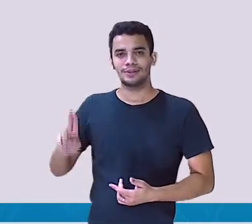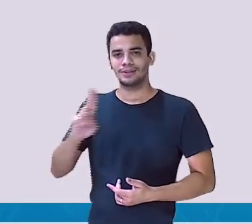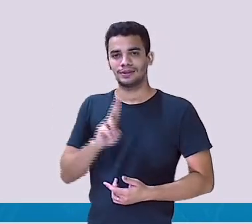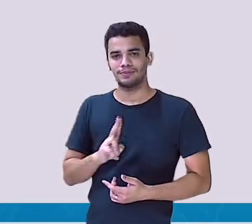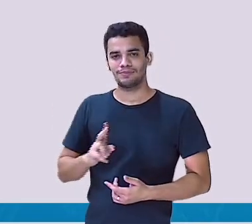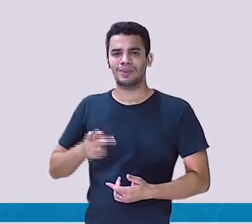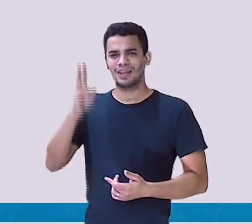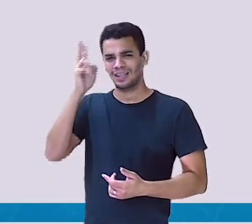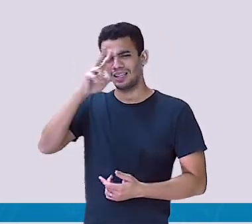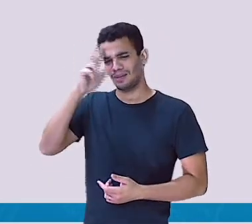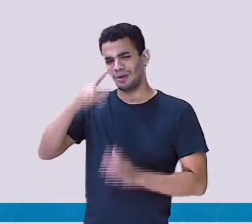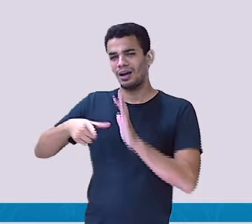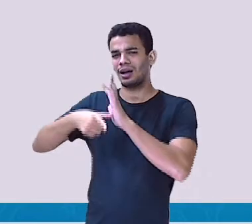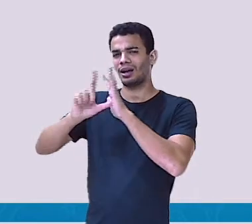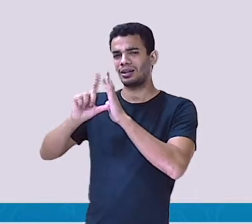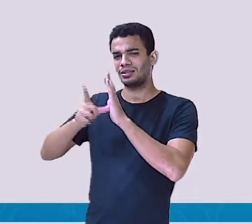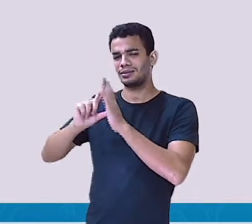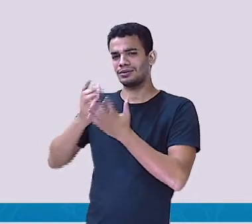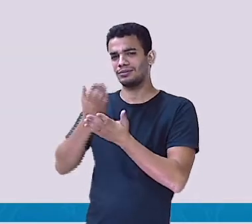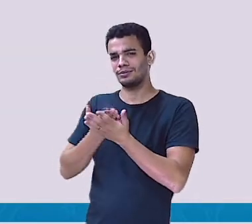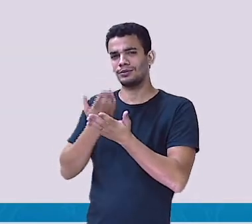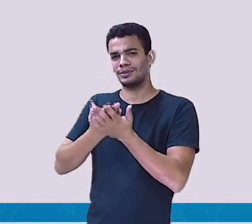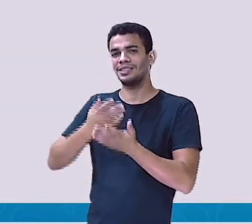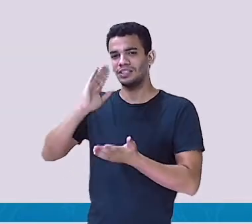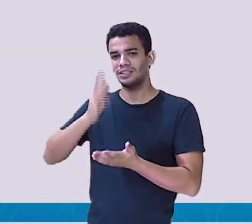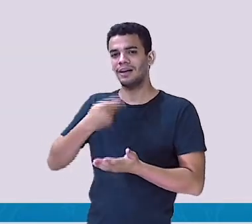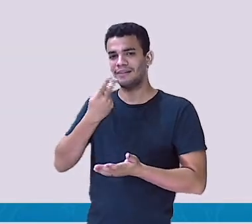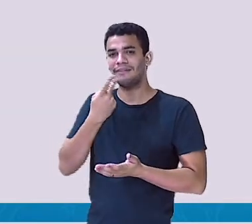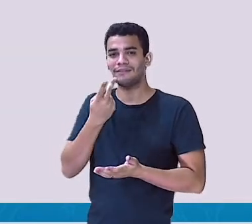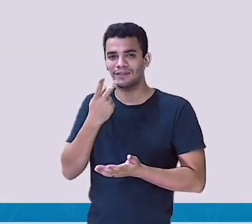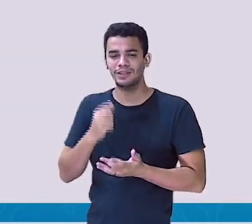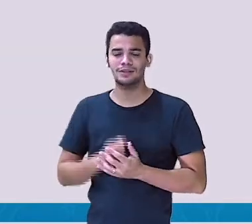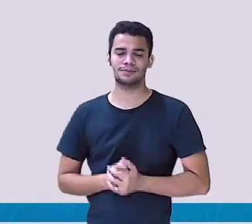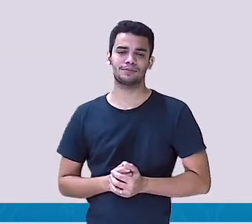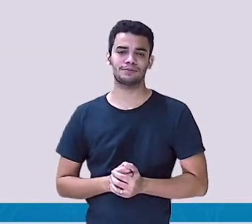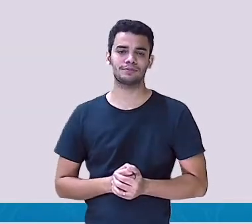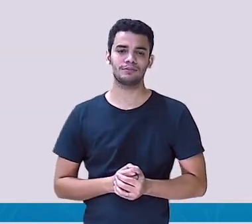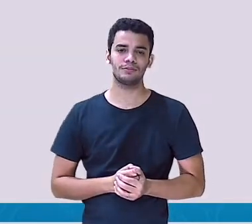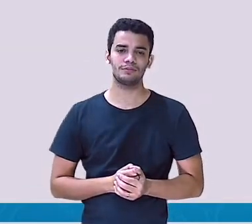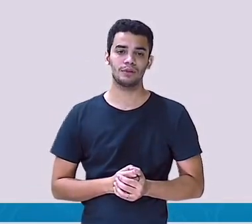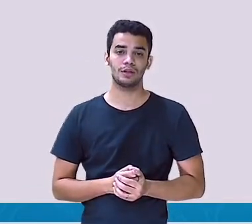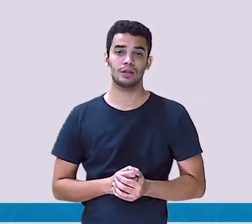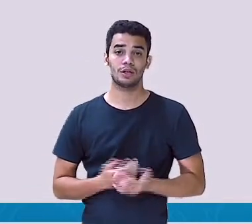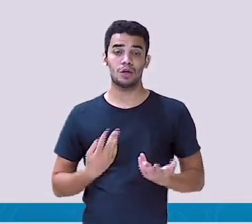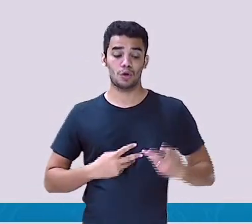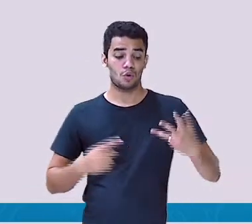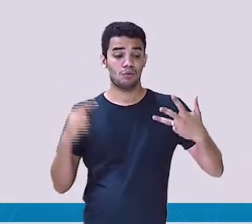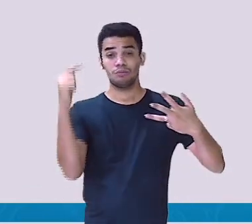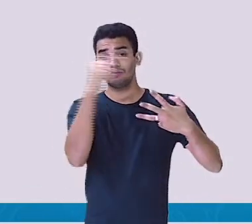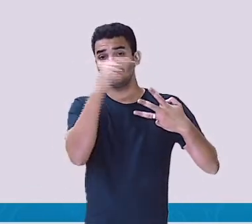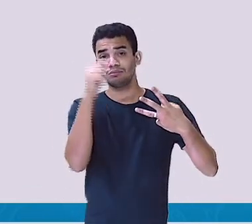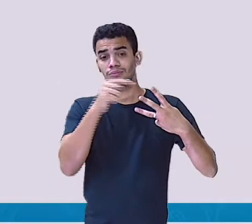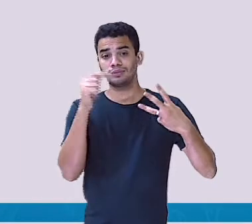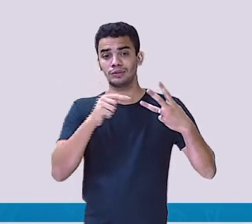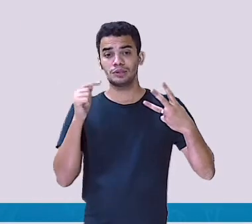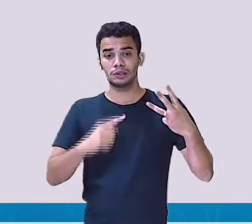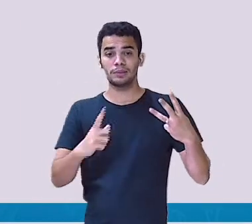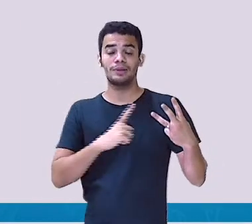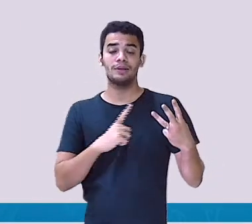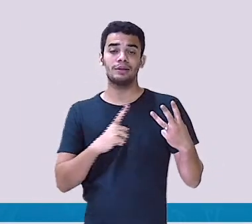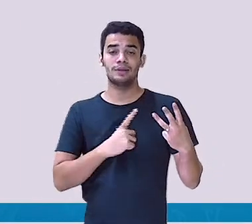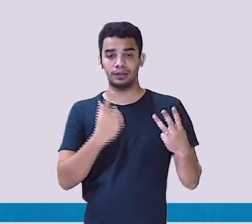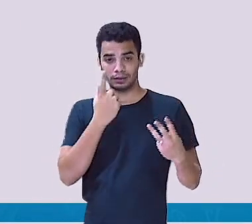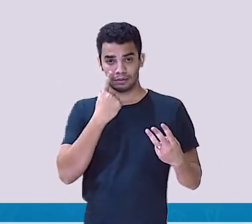agropecuária? Aqui também ela aparece. E tem tipos de recursos naturais, né? Eles são classificados